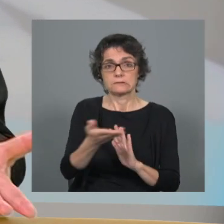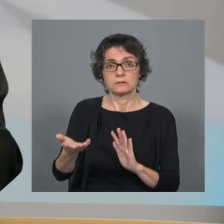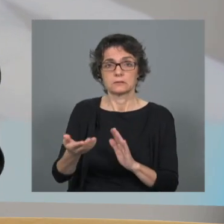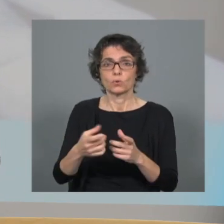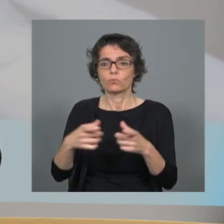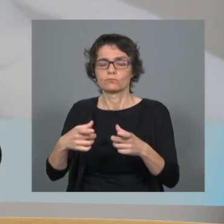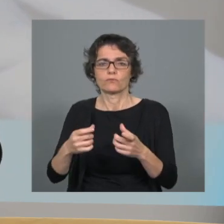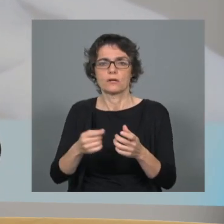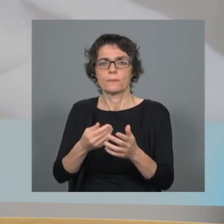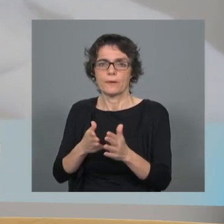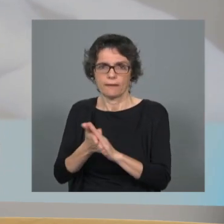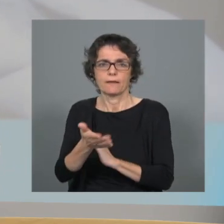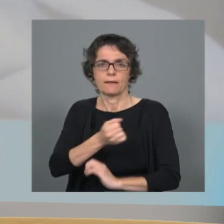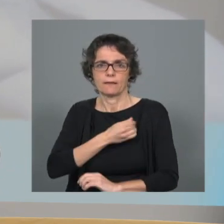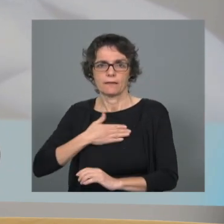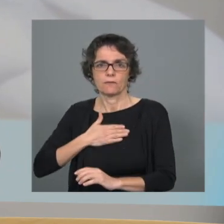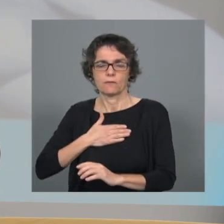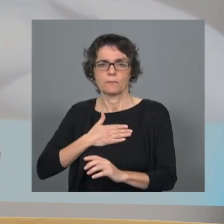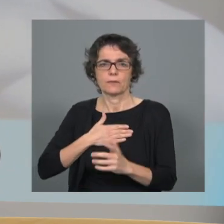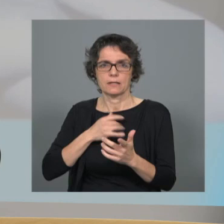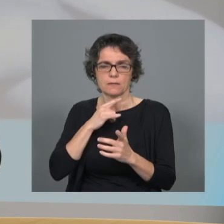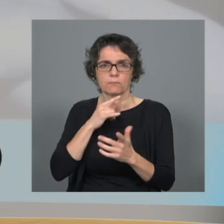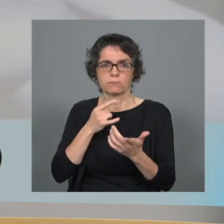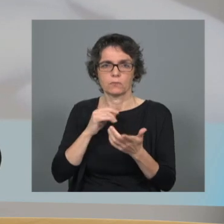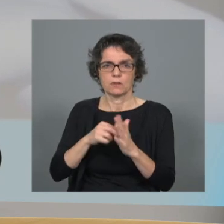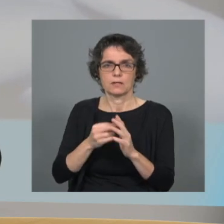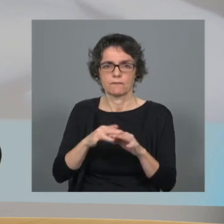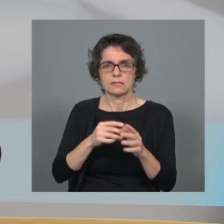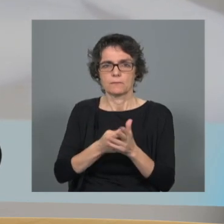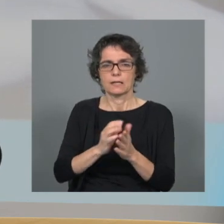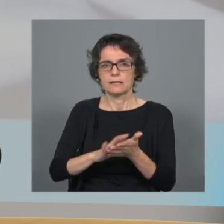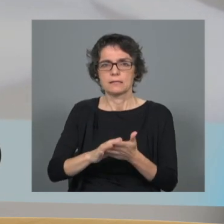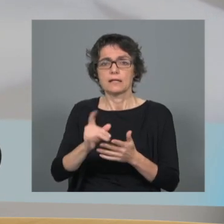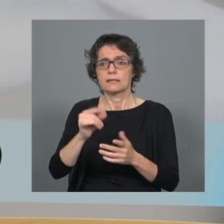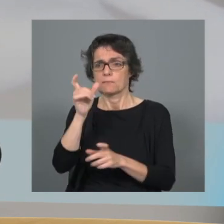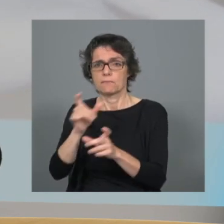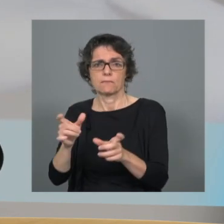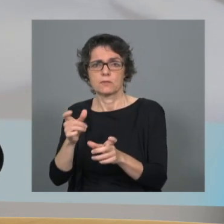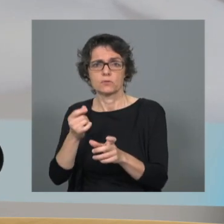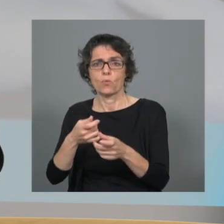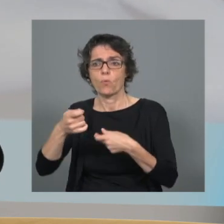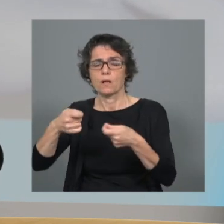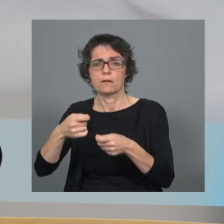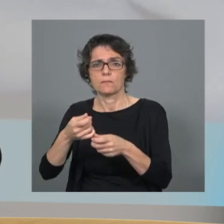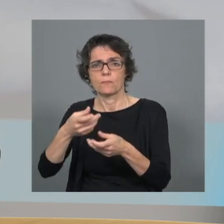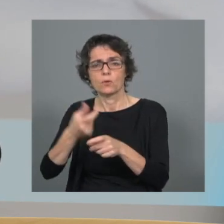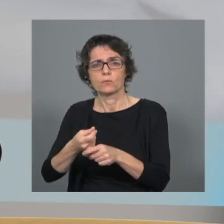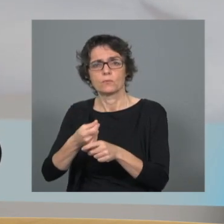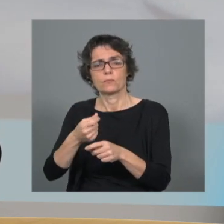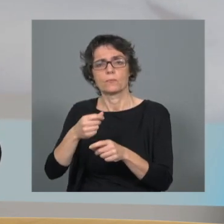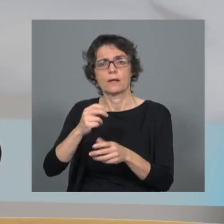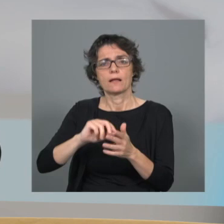vouchers para testes para empresas, além de os cidadãos que podem ir à farmácia e usar 2 testes